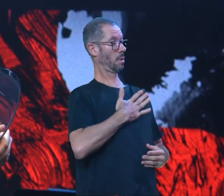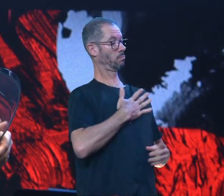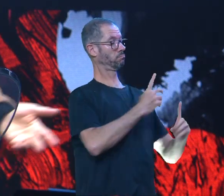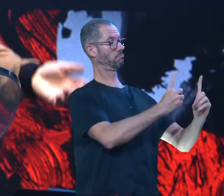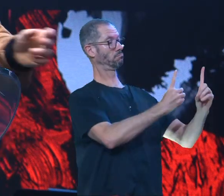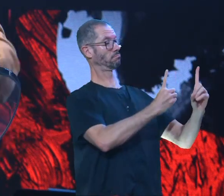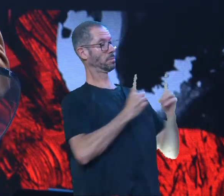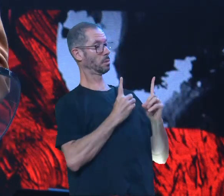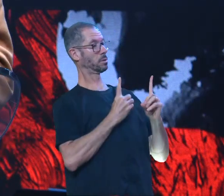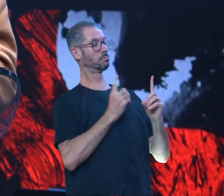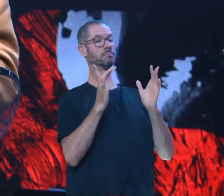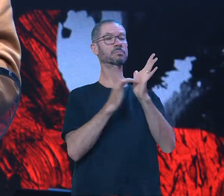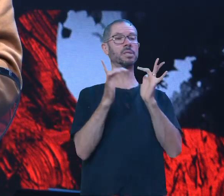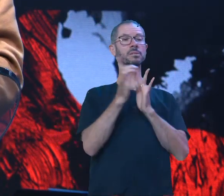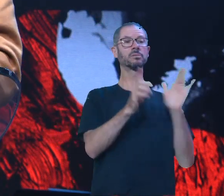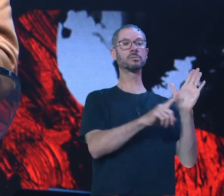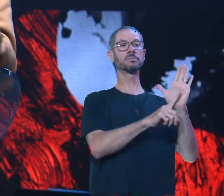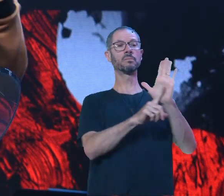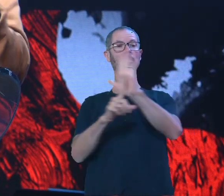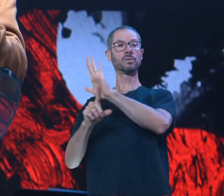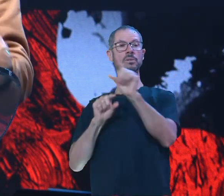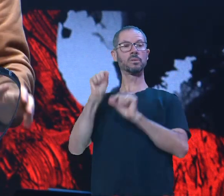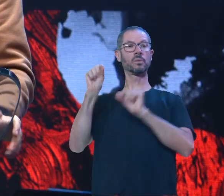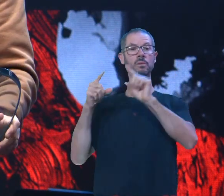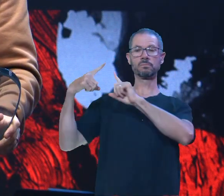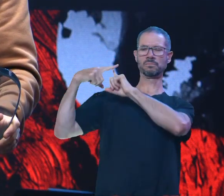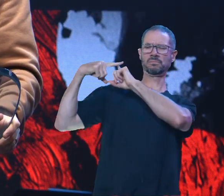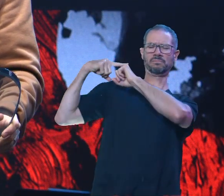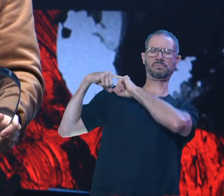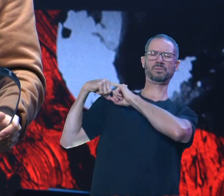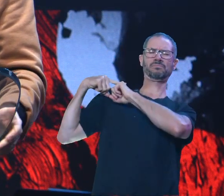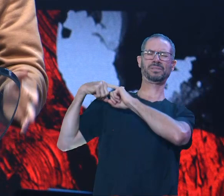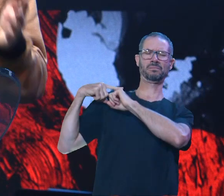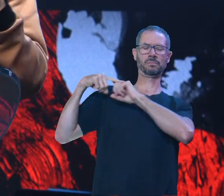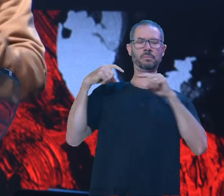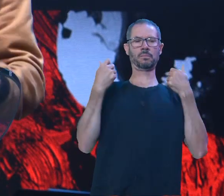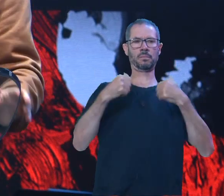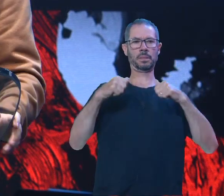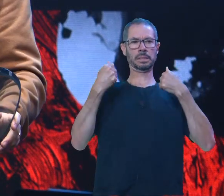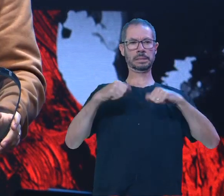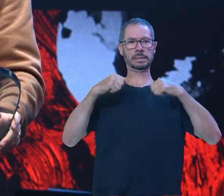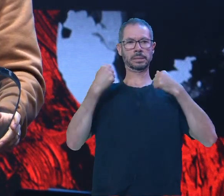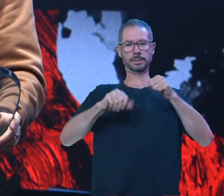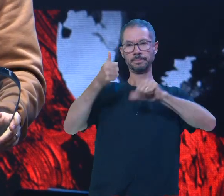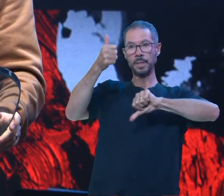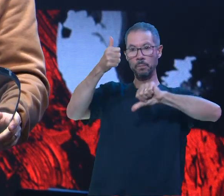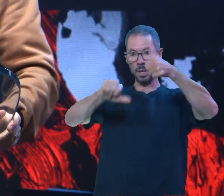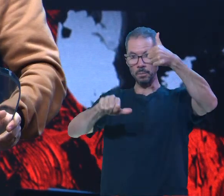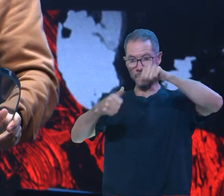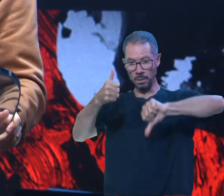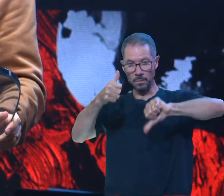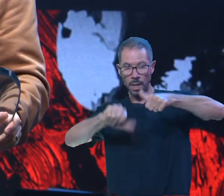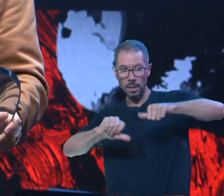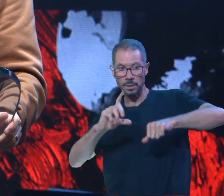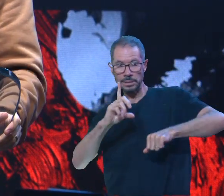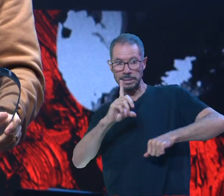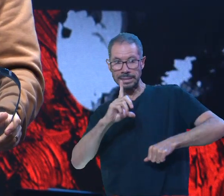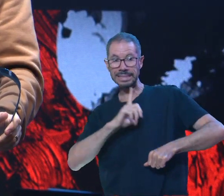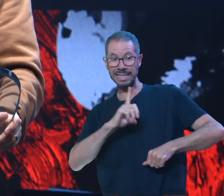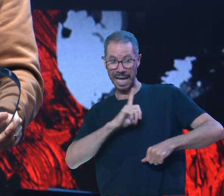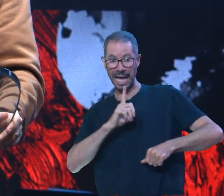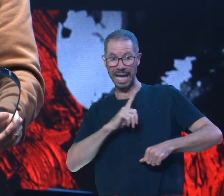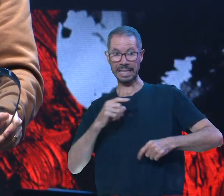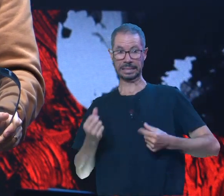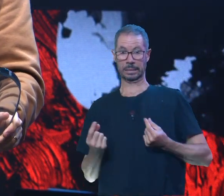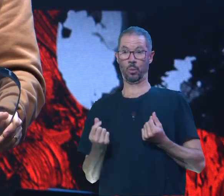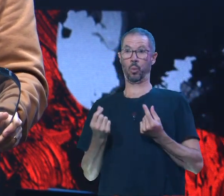discípulo. O que Jesus estava mostrando é que para carregar a cruz, precisava fazer essa grande avaliação. E existe um preço, e o